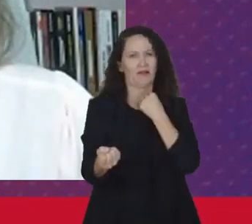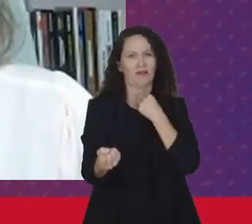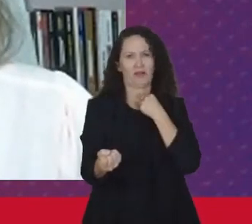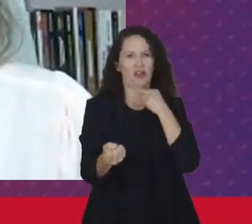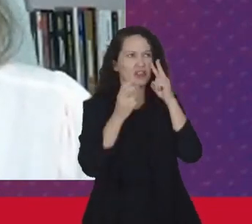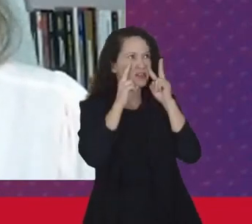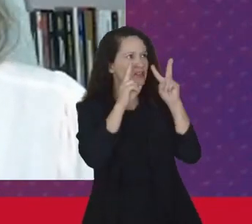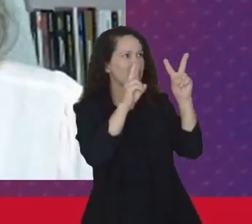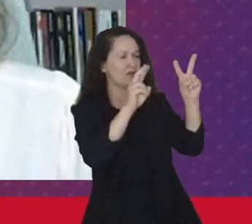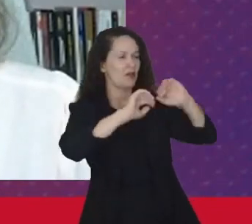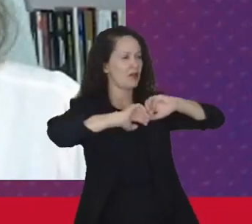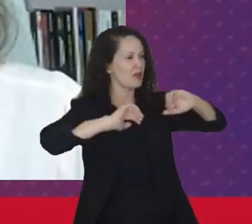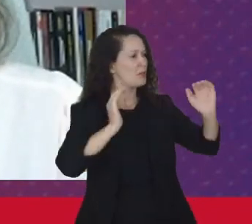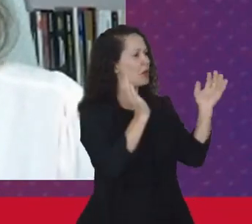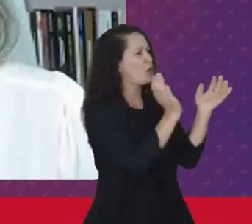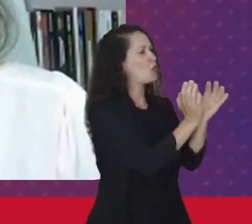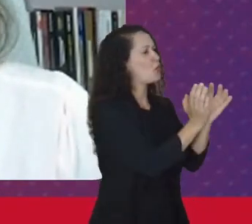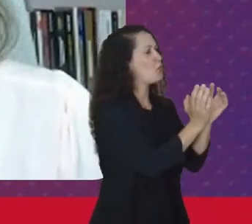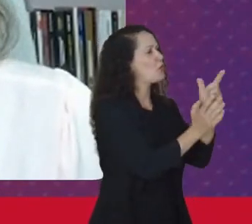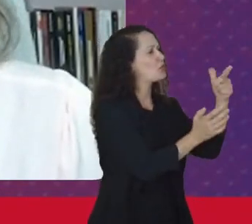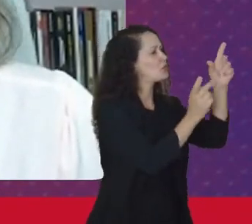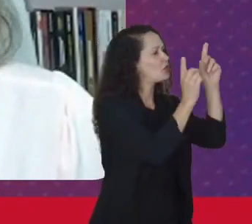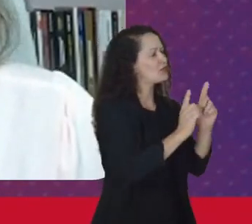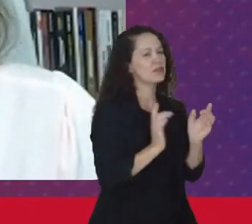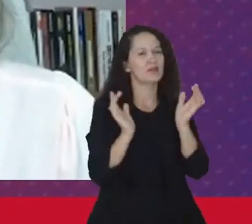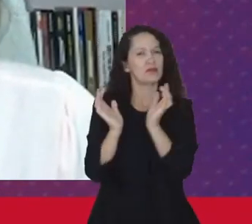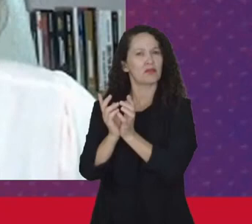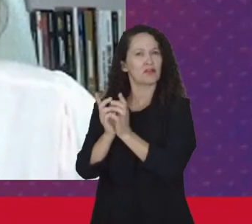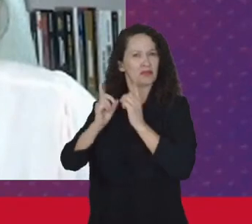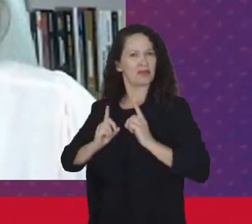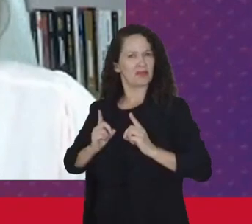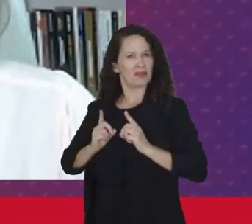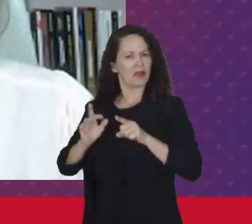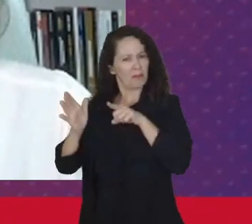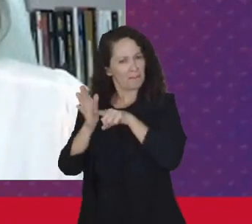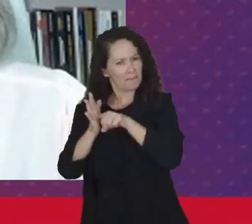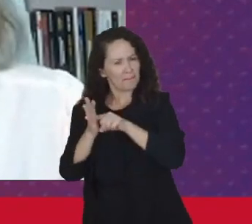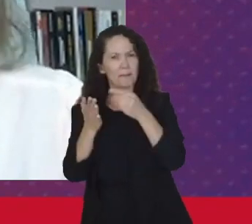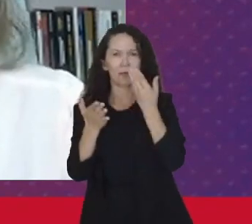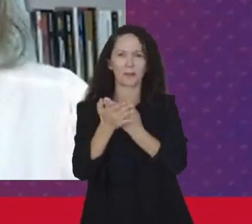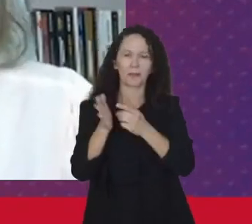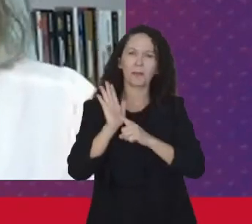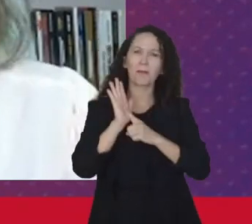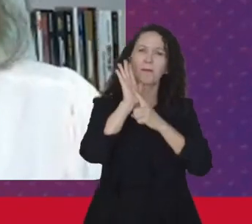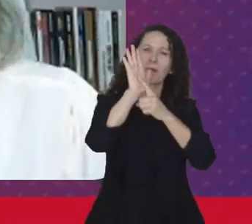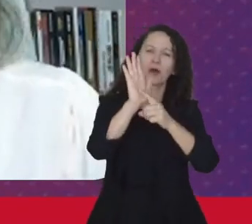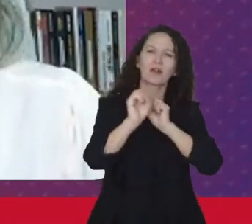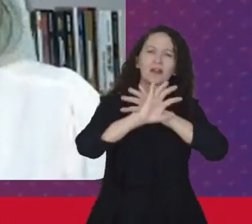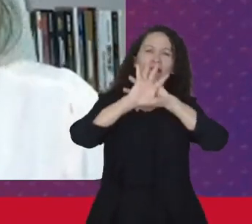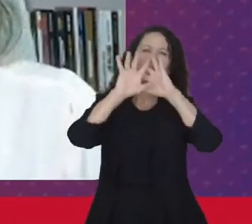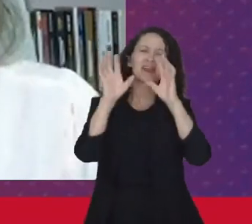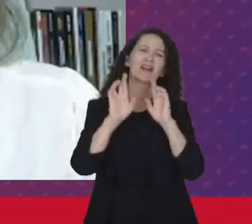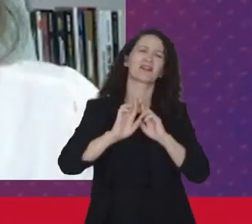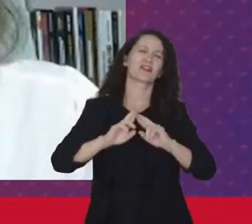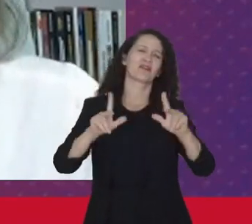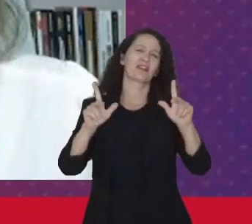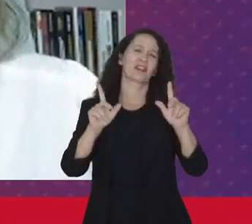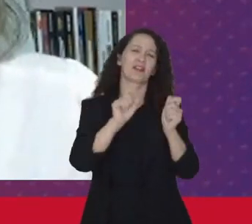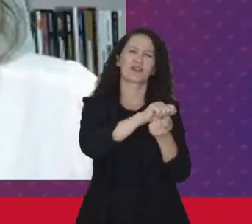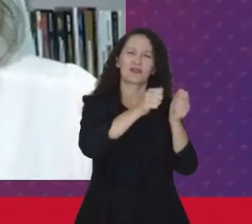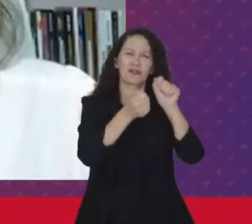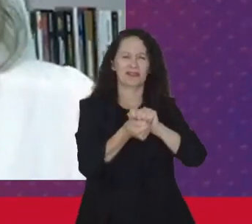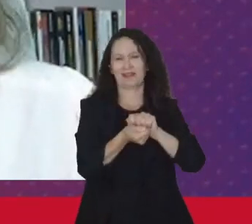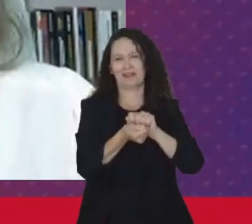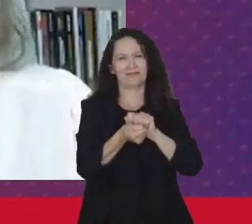essa visão sobre as pessoas com deficiência. Os estudos, as pesquisas indicam justamente ao contrário,